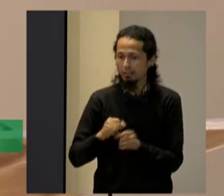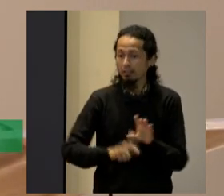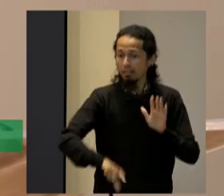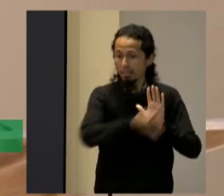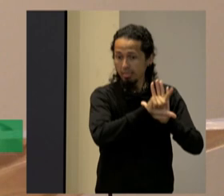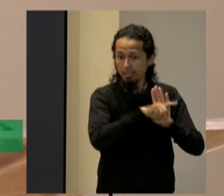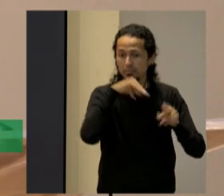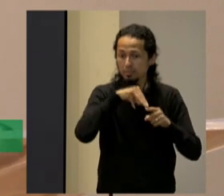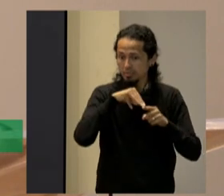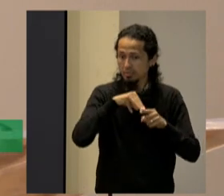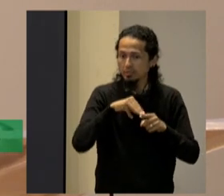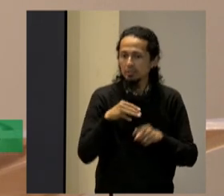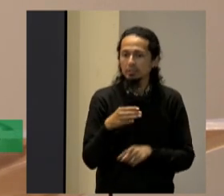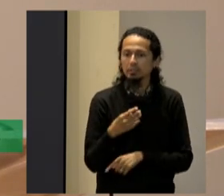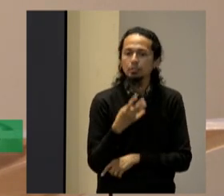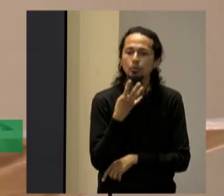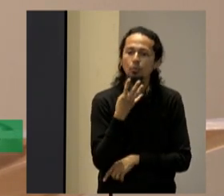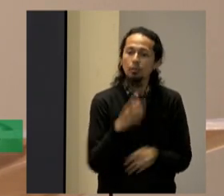4446,